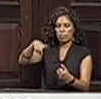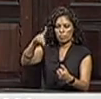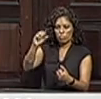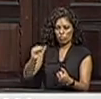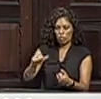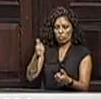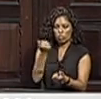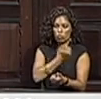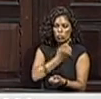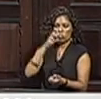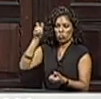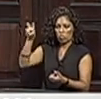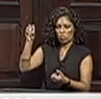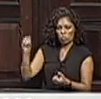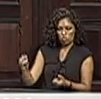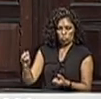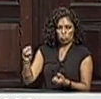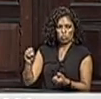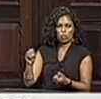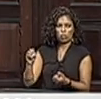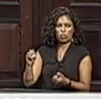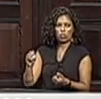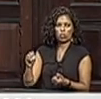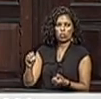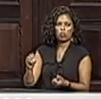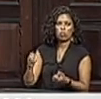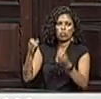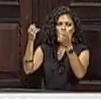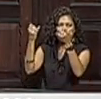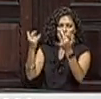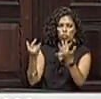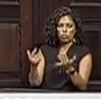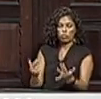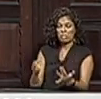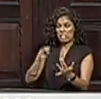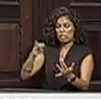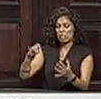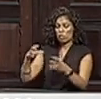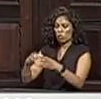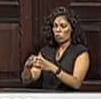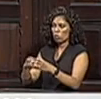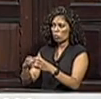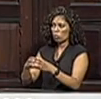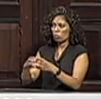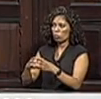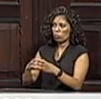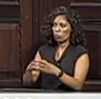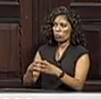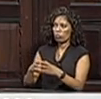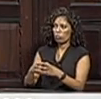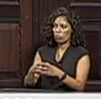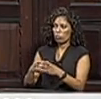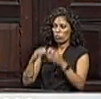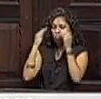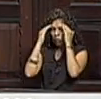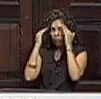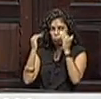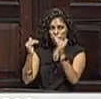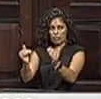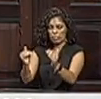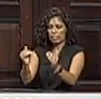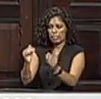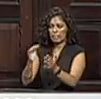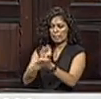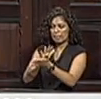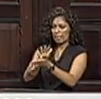a aplicação dessa lei. Parágrafo único. A não observância dessa lei implicará em multa de R$ 50 a